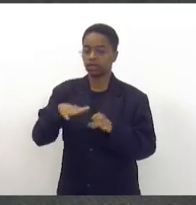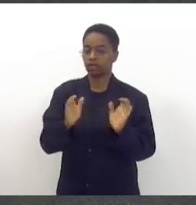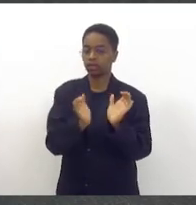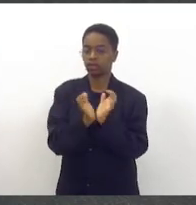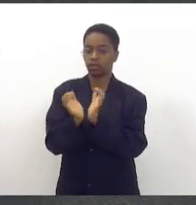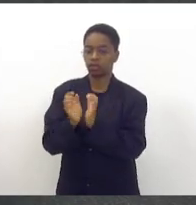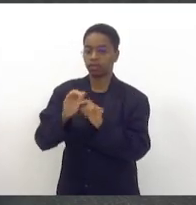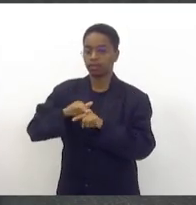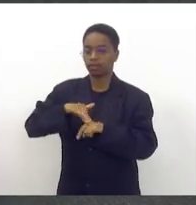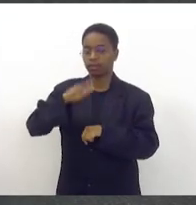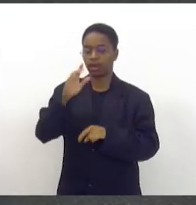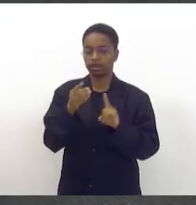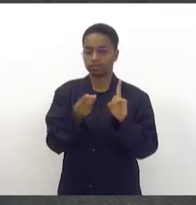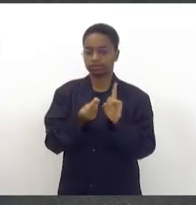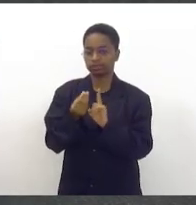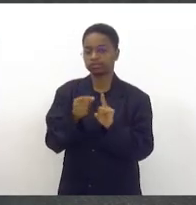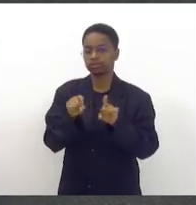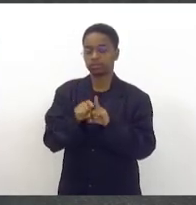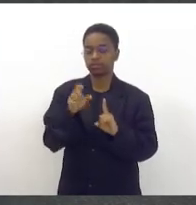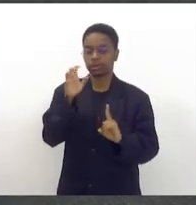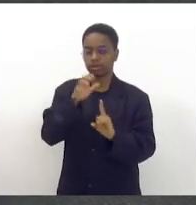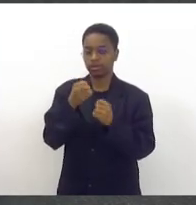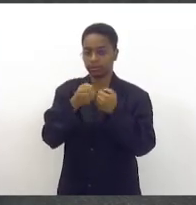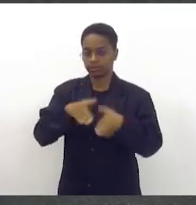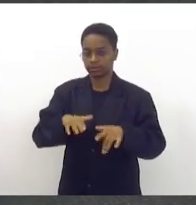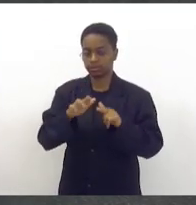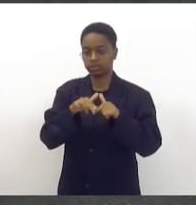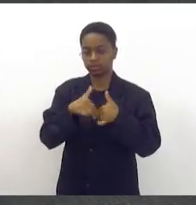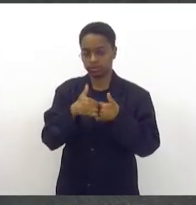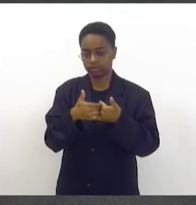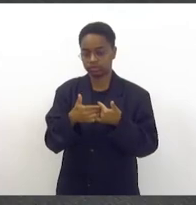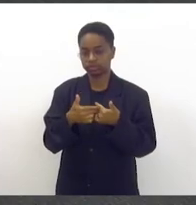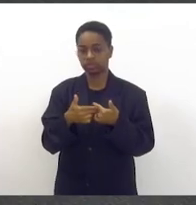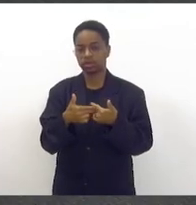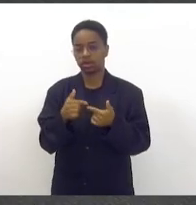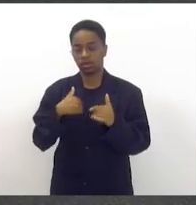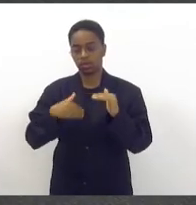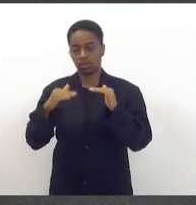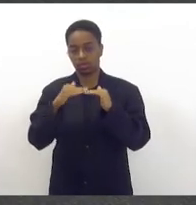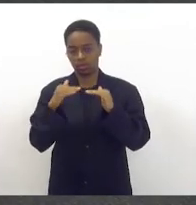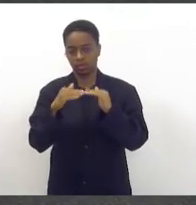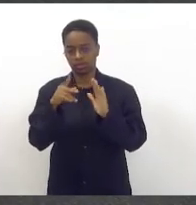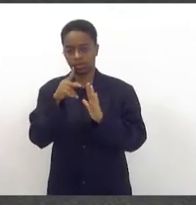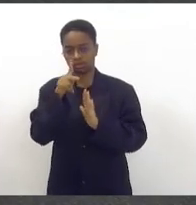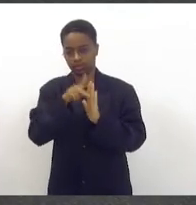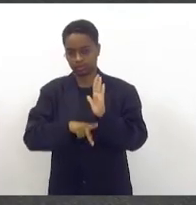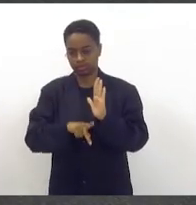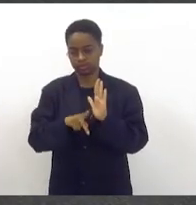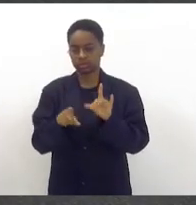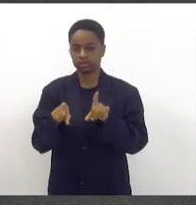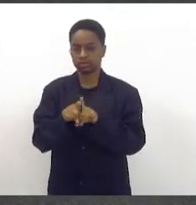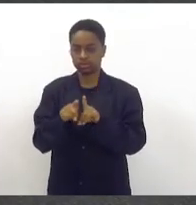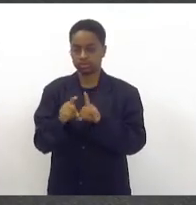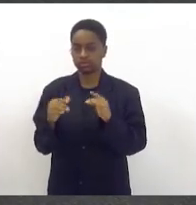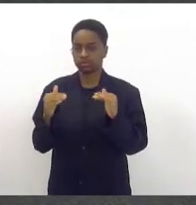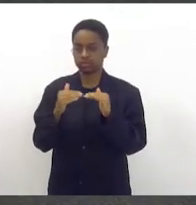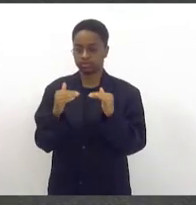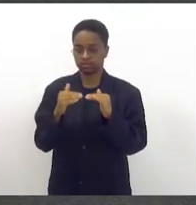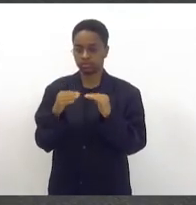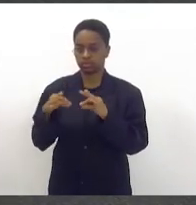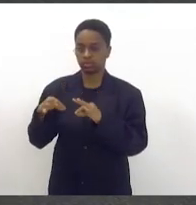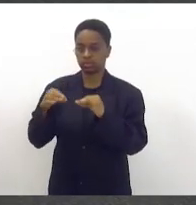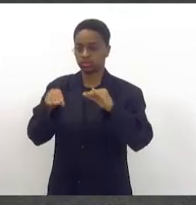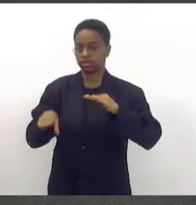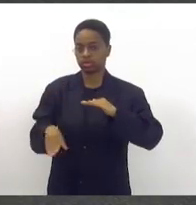mais vulnerabilizados e afetados. Portanto, no mérito, é favorável ao projeto e também favorável a todas